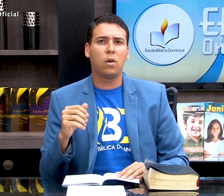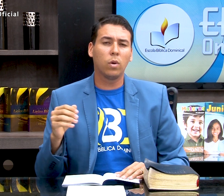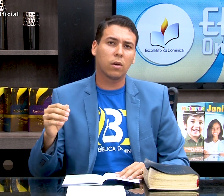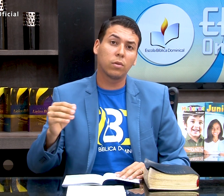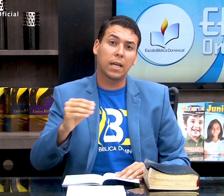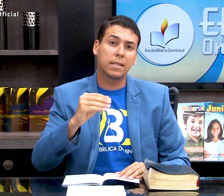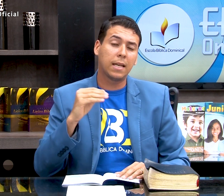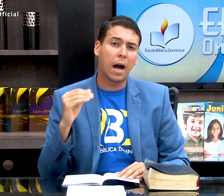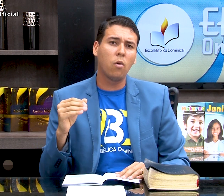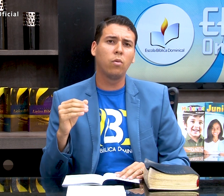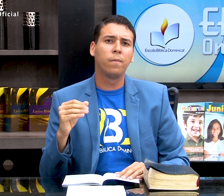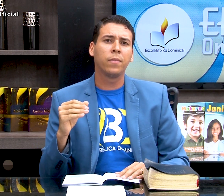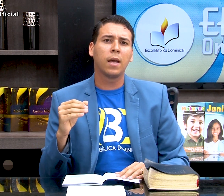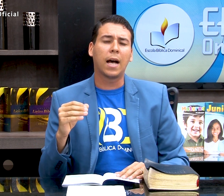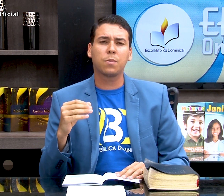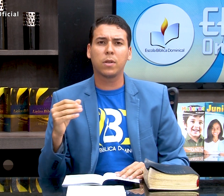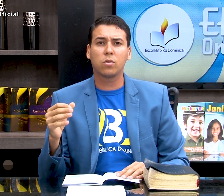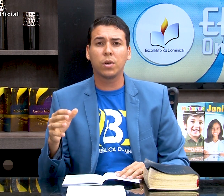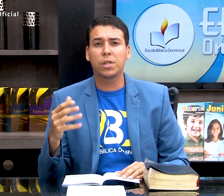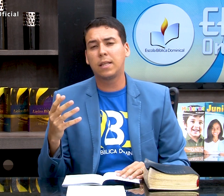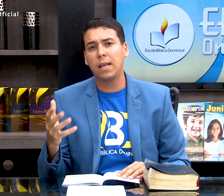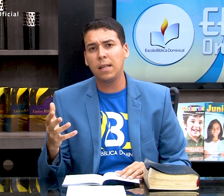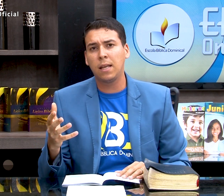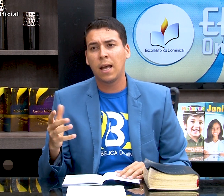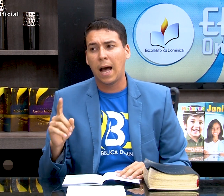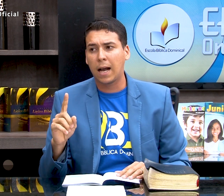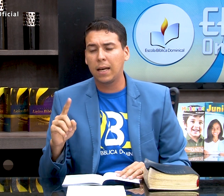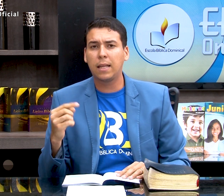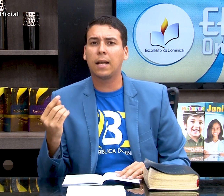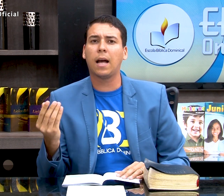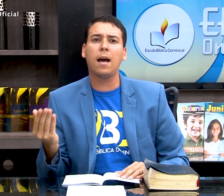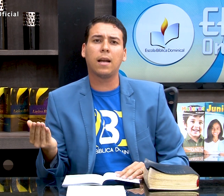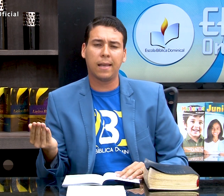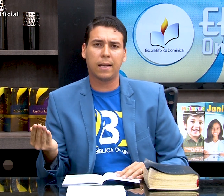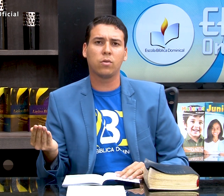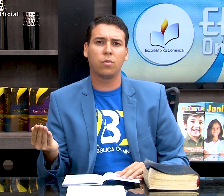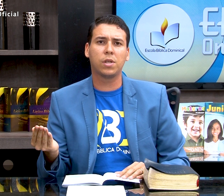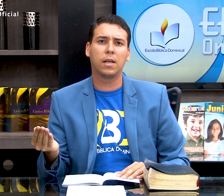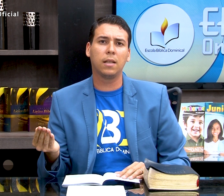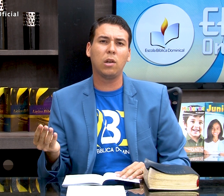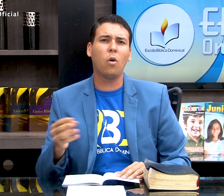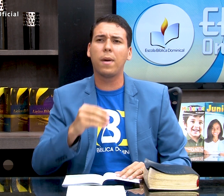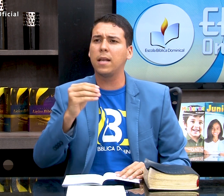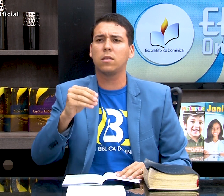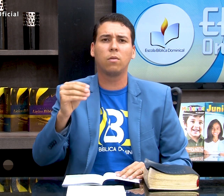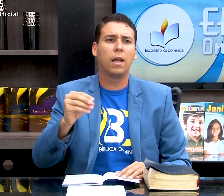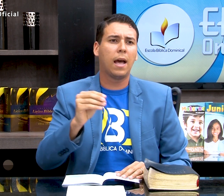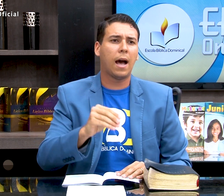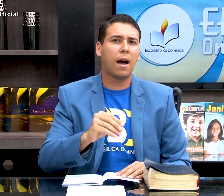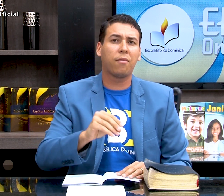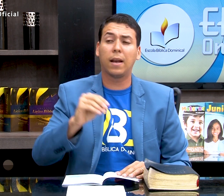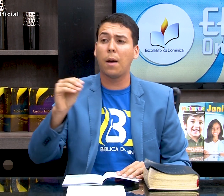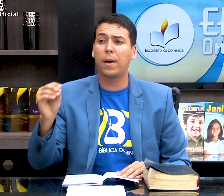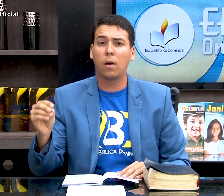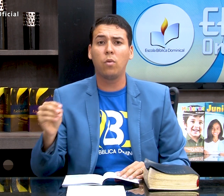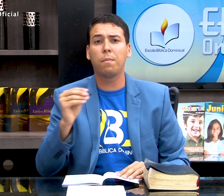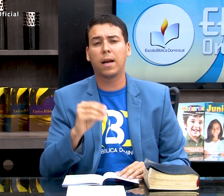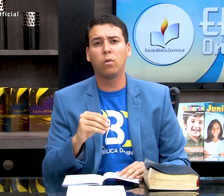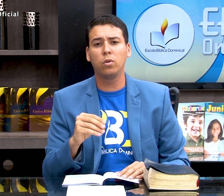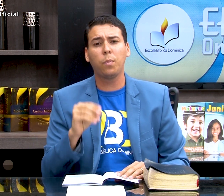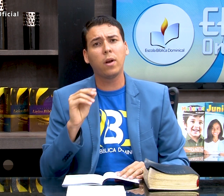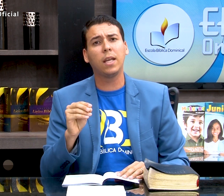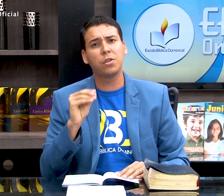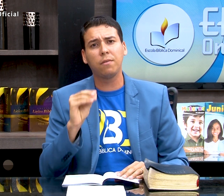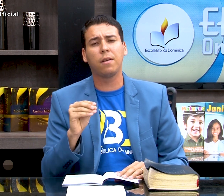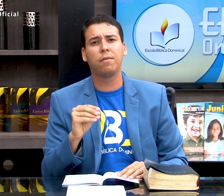e quando acontece algo as pessoas tendem a criticar a quem causou o escândalo e começam a falar para um